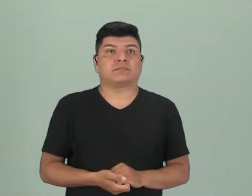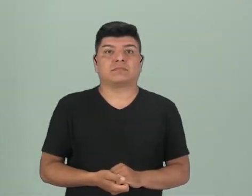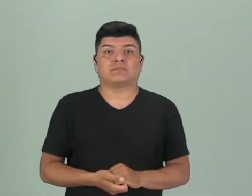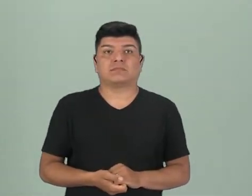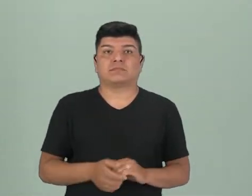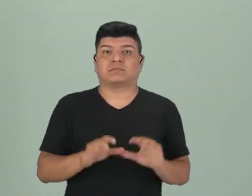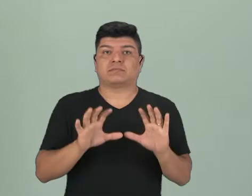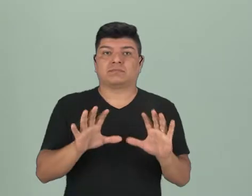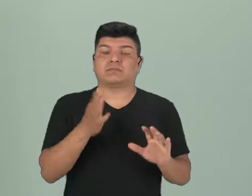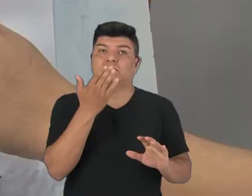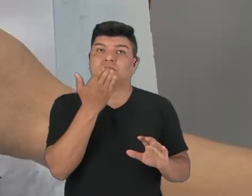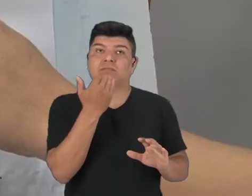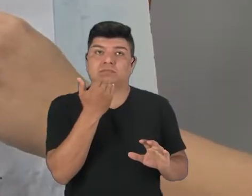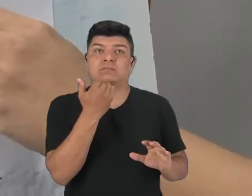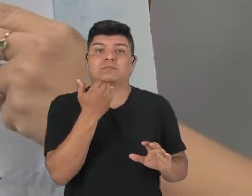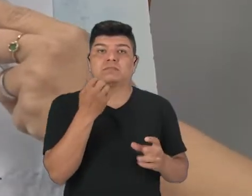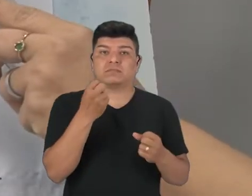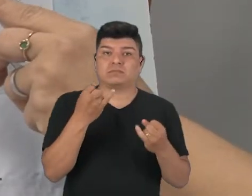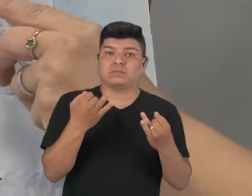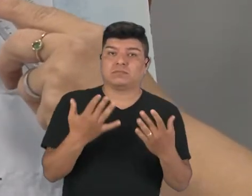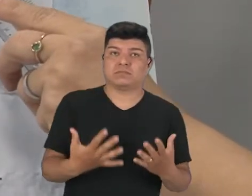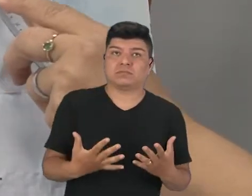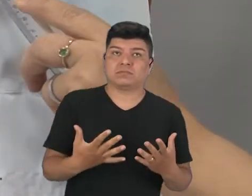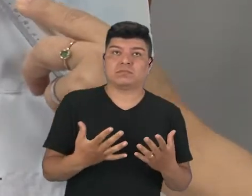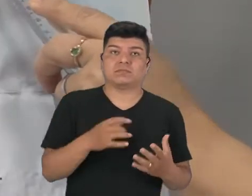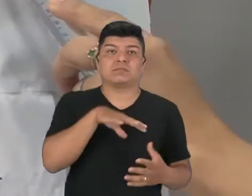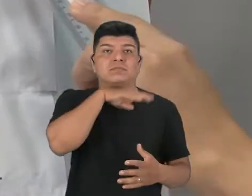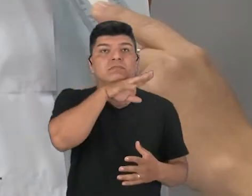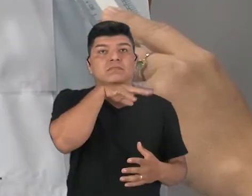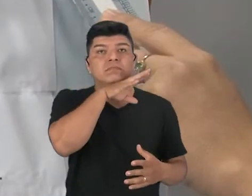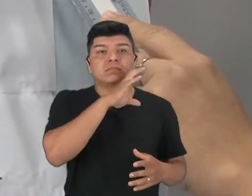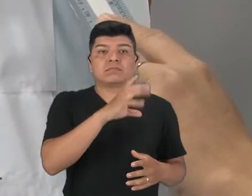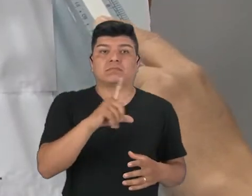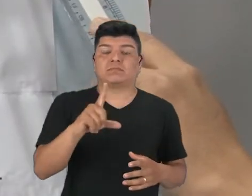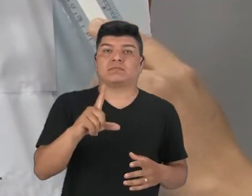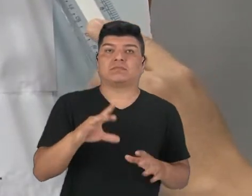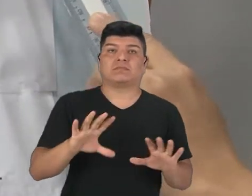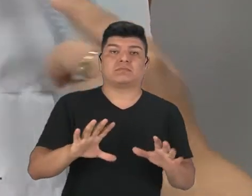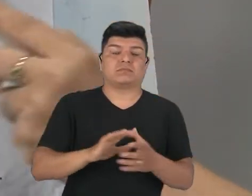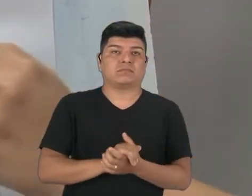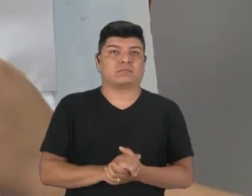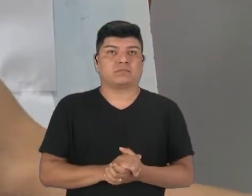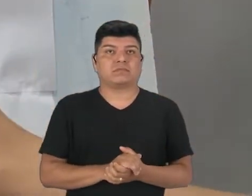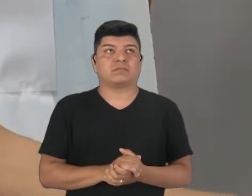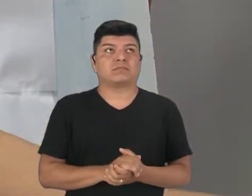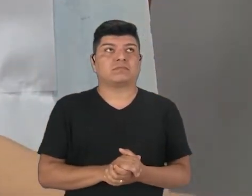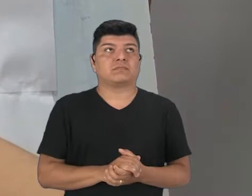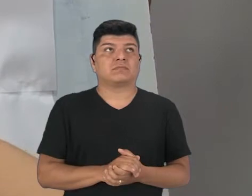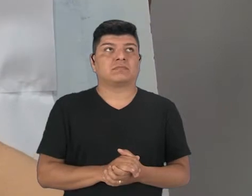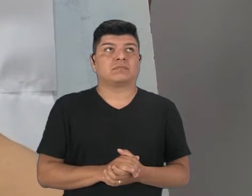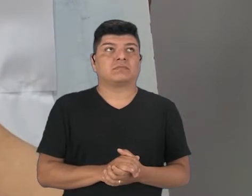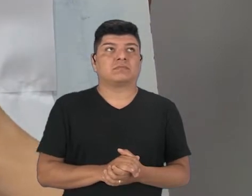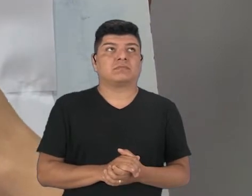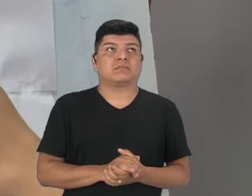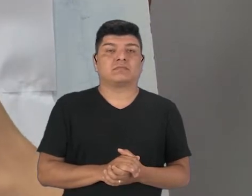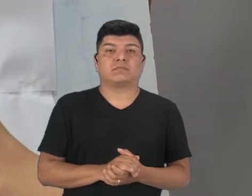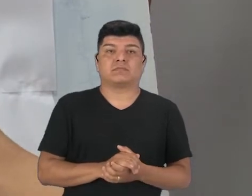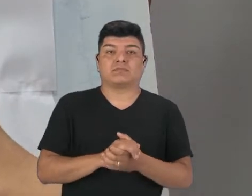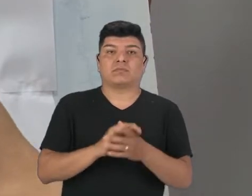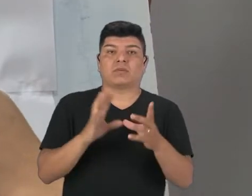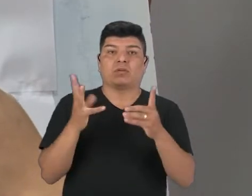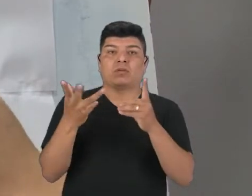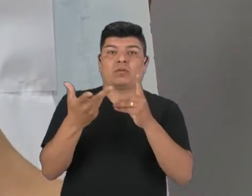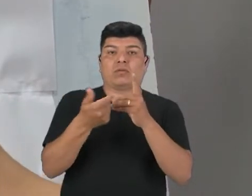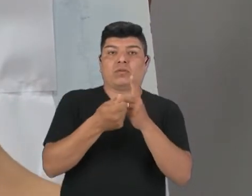De acordo com a alimentação, como eu falei, né? De acordo com a alimentação dos animais, se classificam em, olha só, eles se classificam em